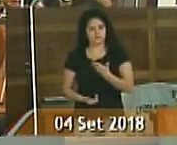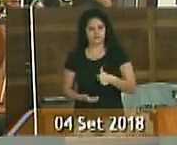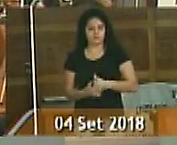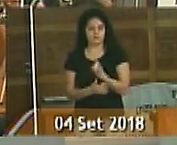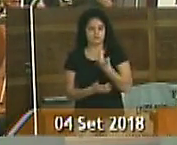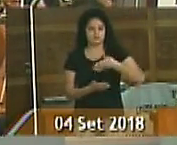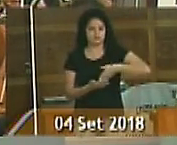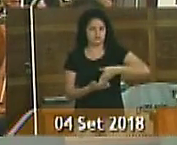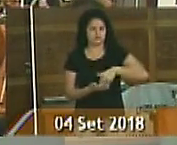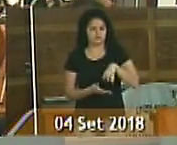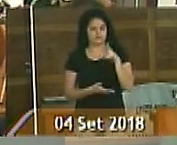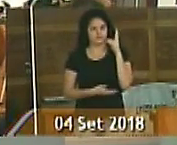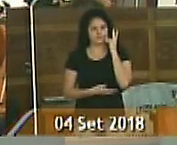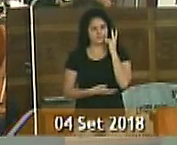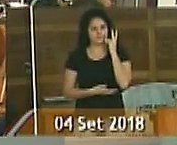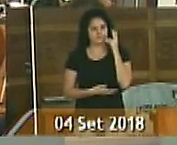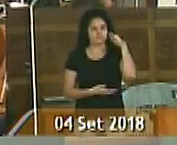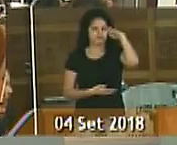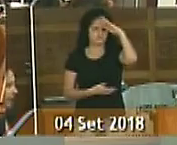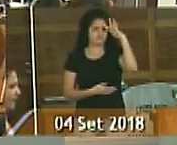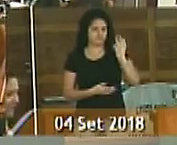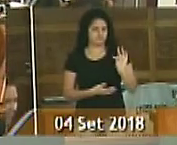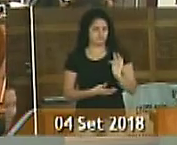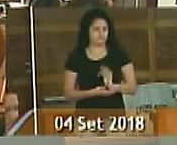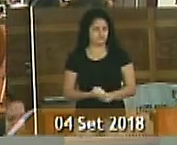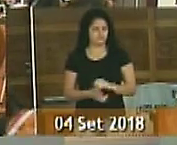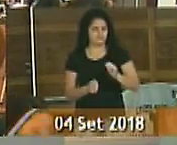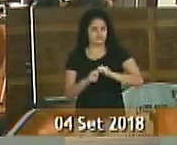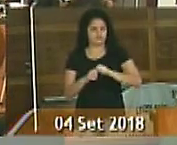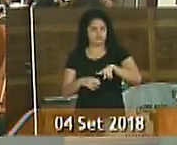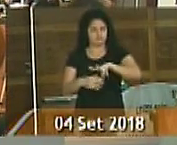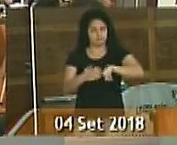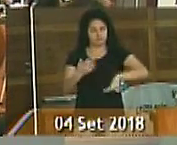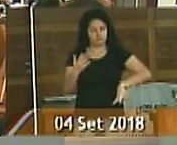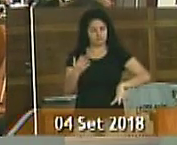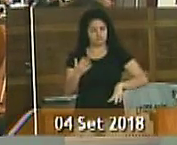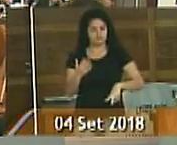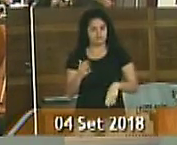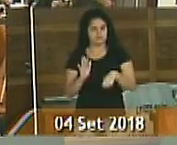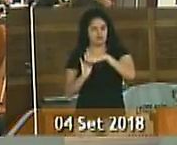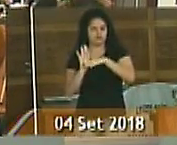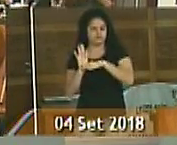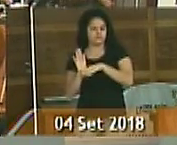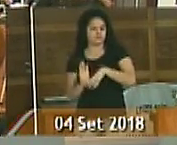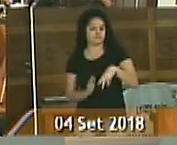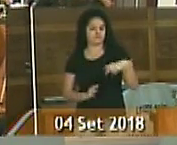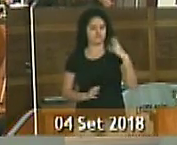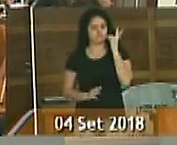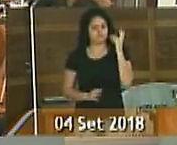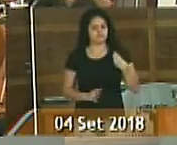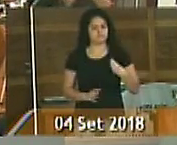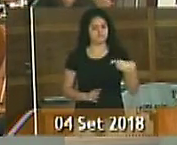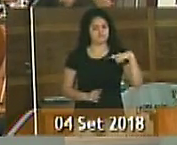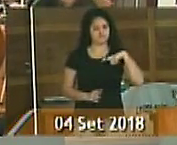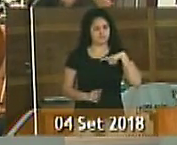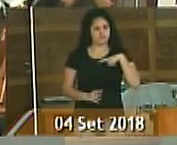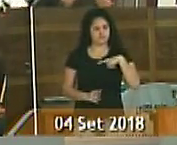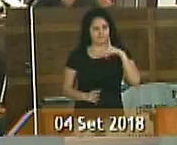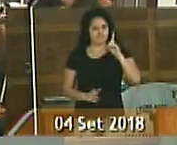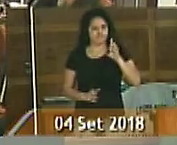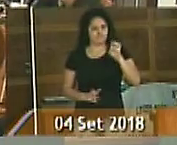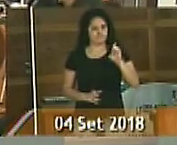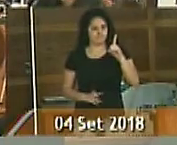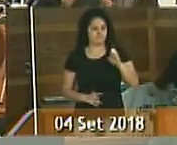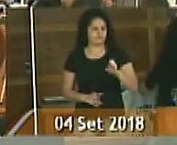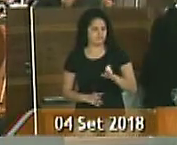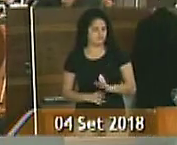ao primeiro secretário, vereador Timóteo Cavalcante, que procedesse à leitura da lista de presença, constando os seguintes vereadores: André Porto